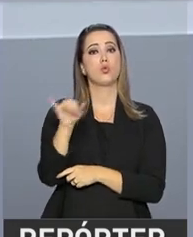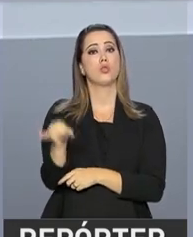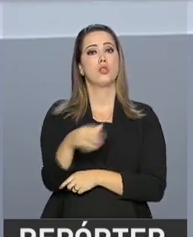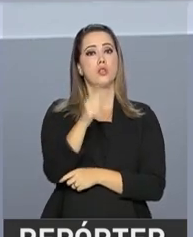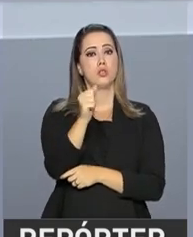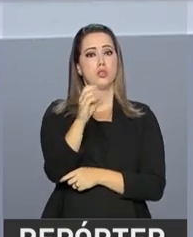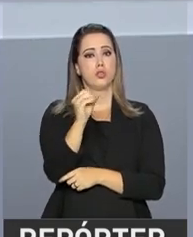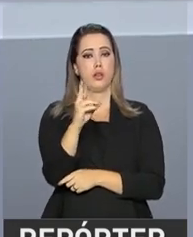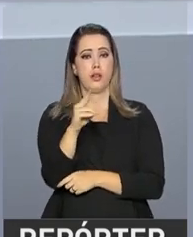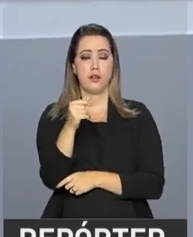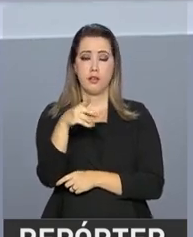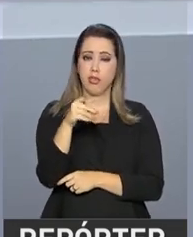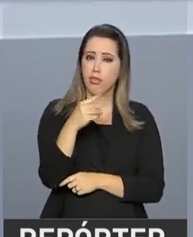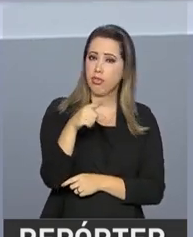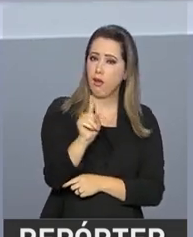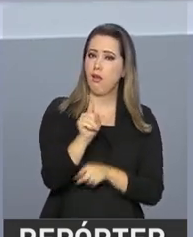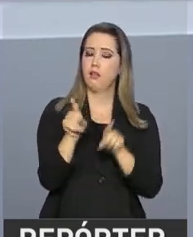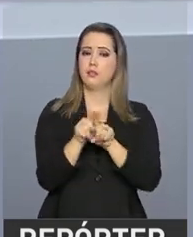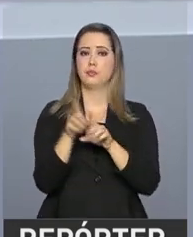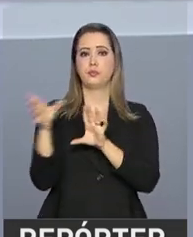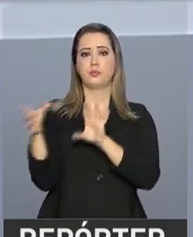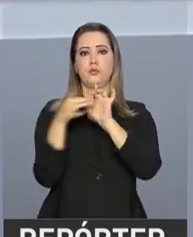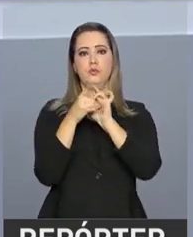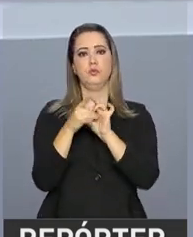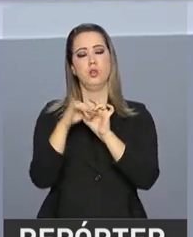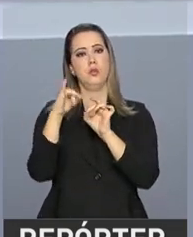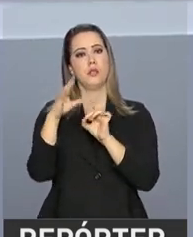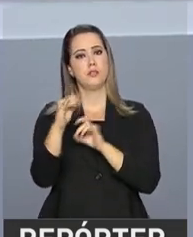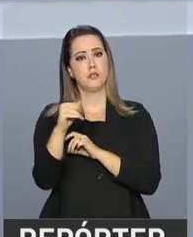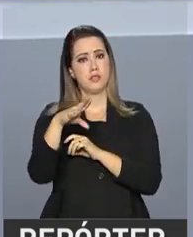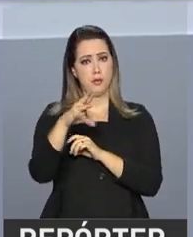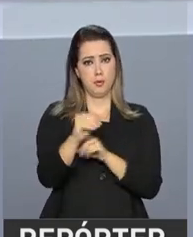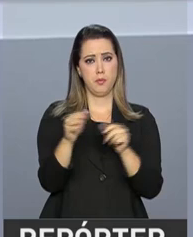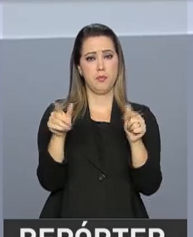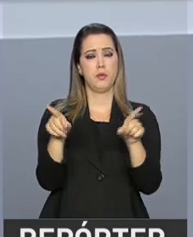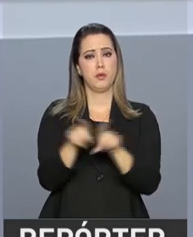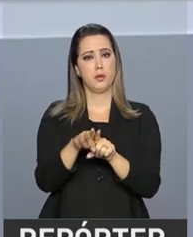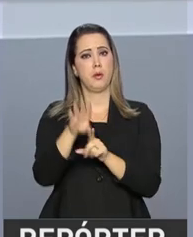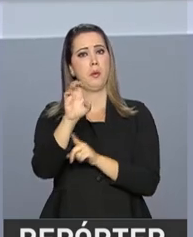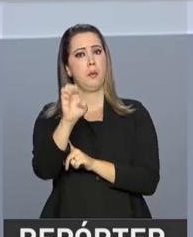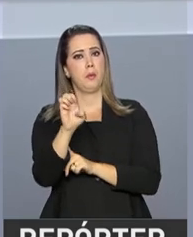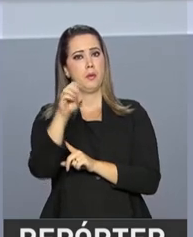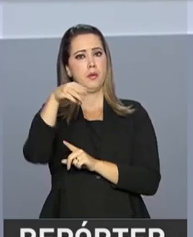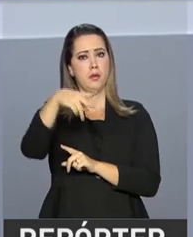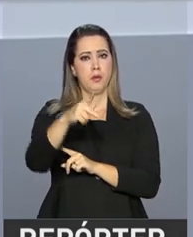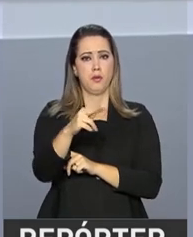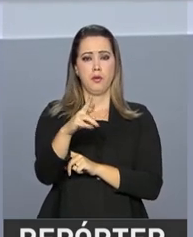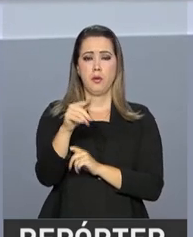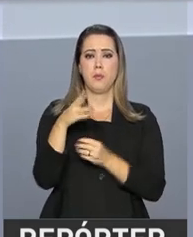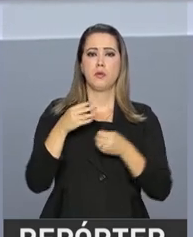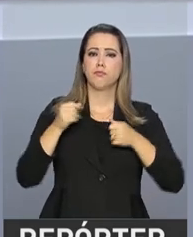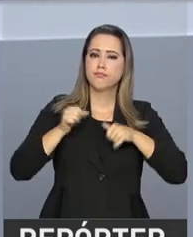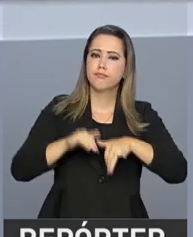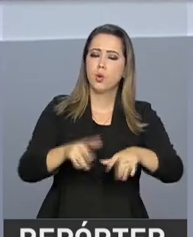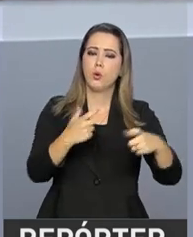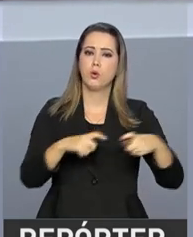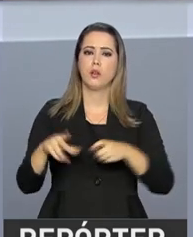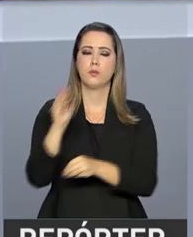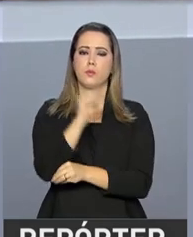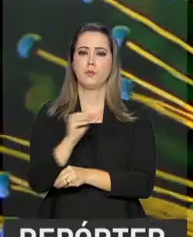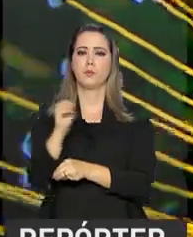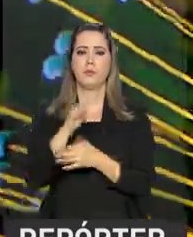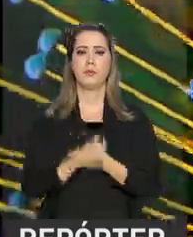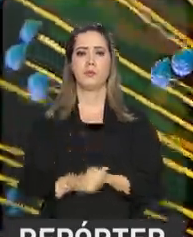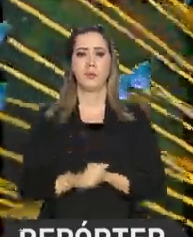parceria entre o instituto chico mendes que administra o parque ea embrapa quer expandir essa experiência para outras áreas de preservação